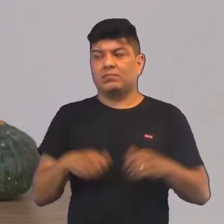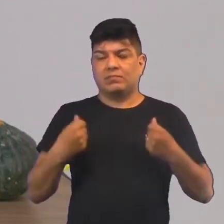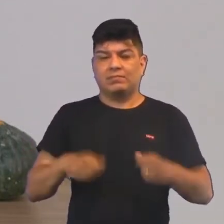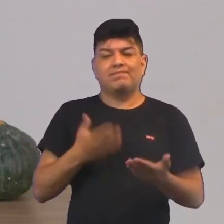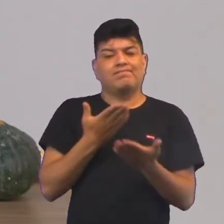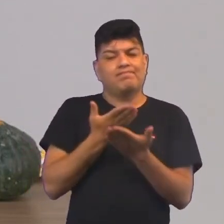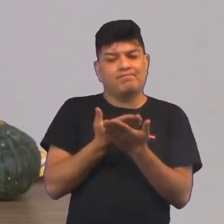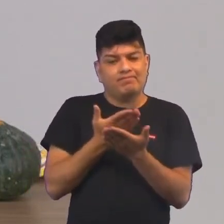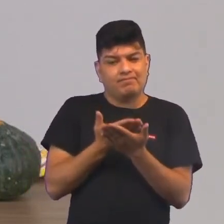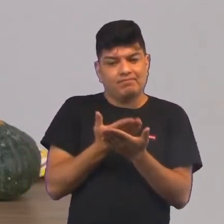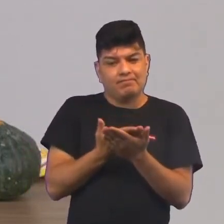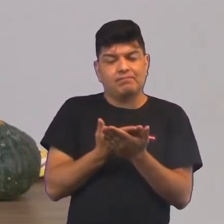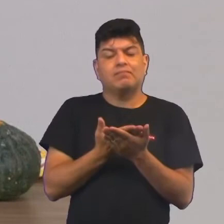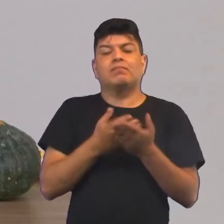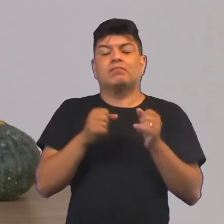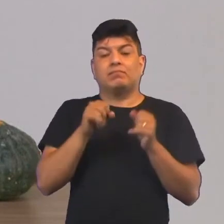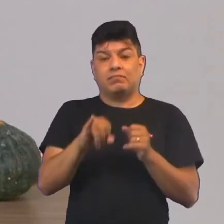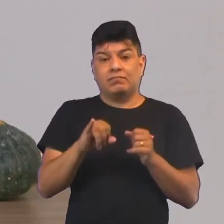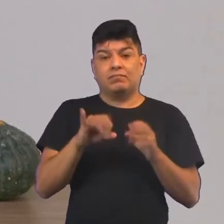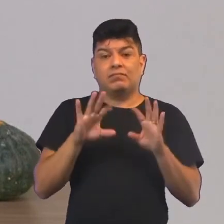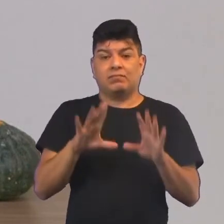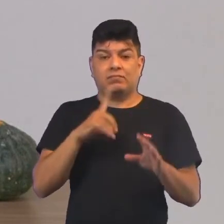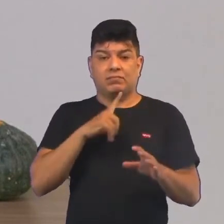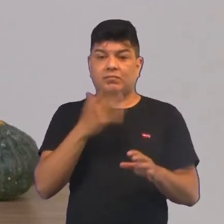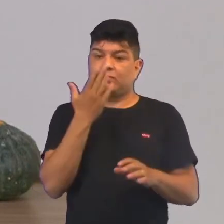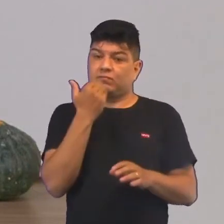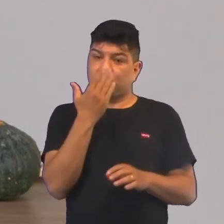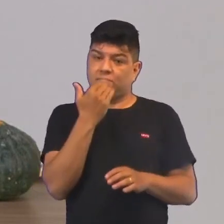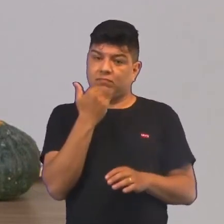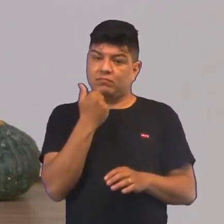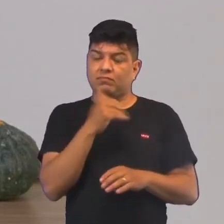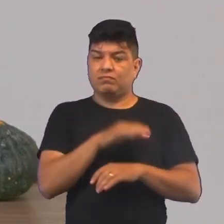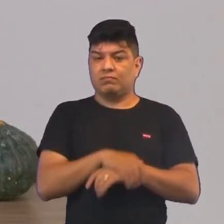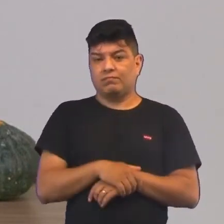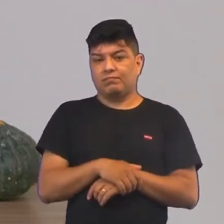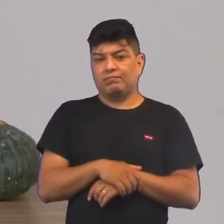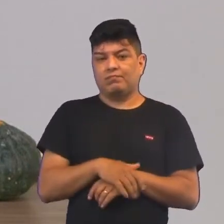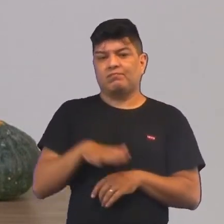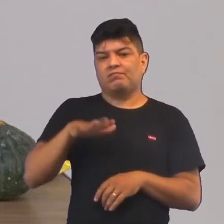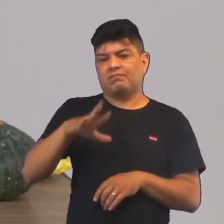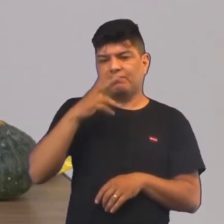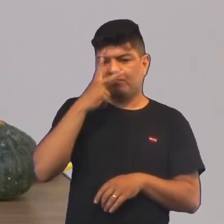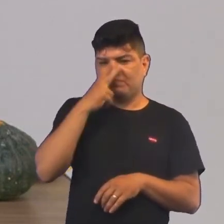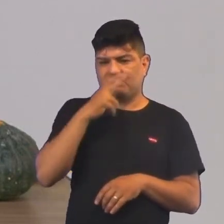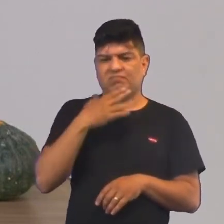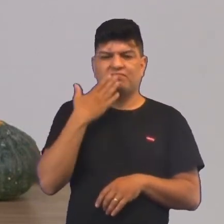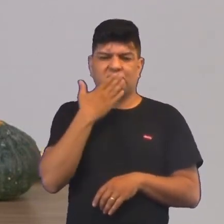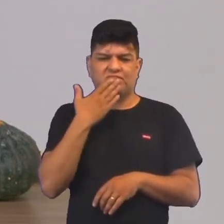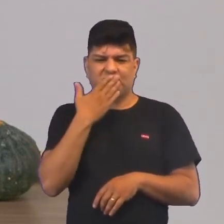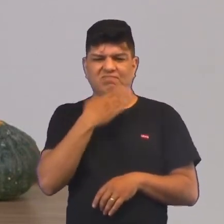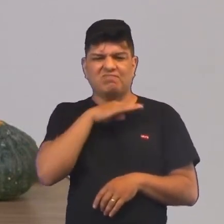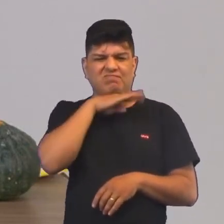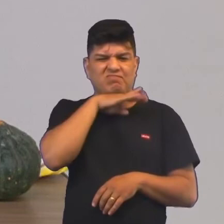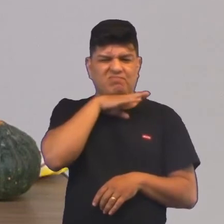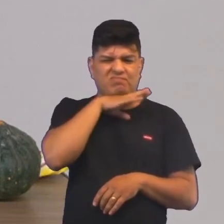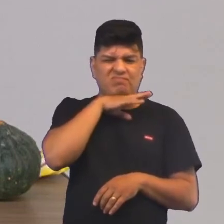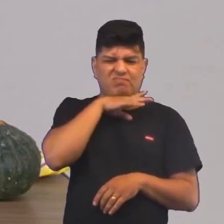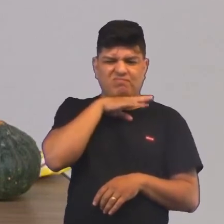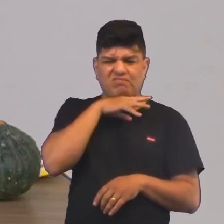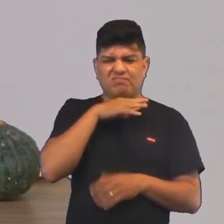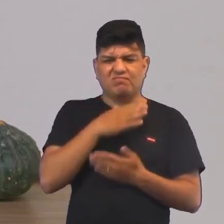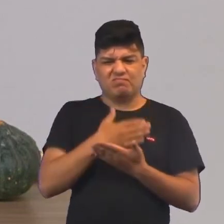que estudar. E se passarmos a ter uma alimentação que é baseada somente em doces, em